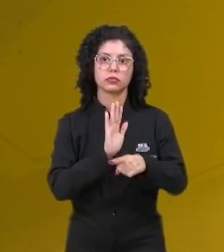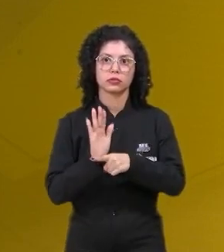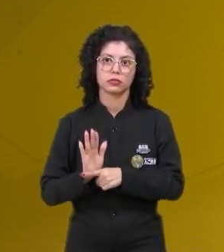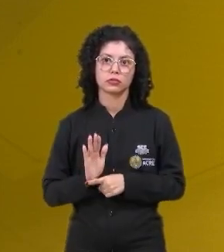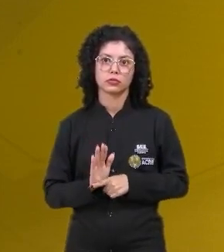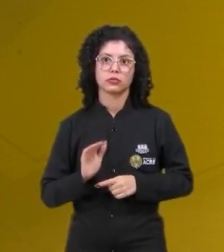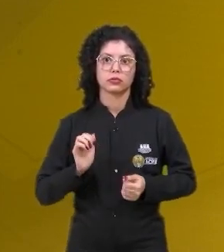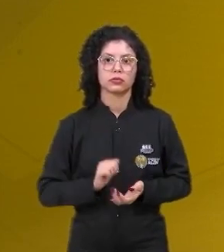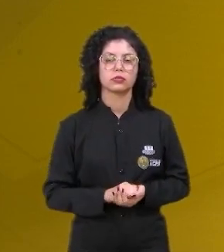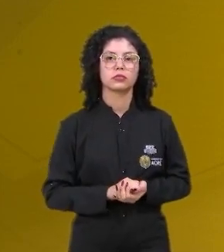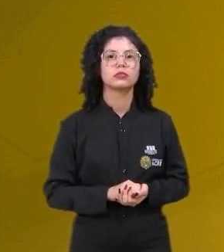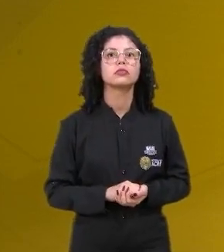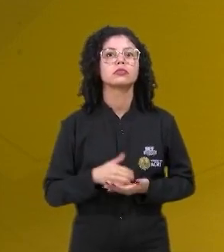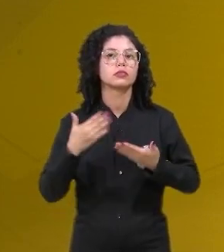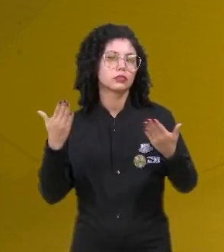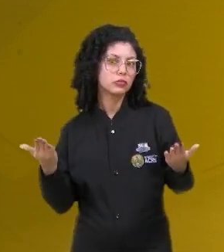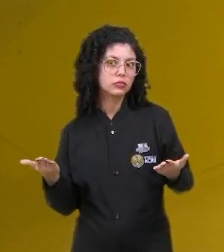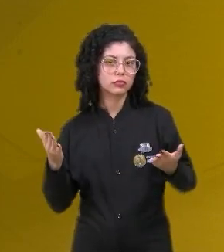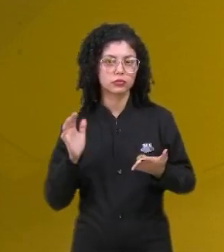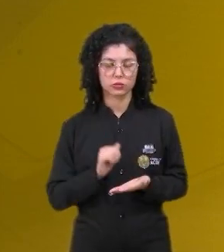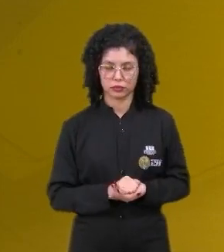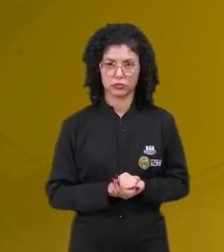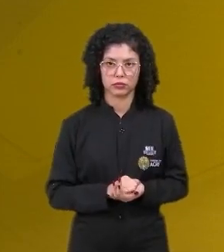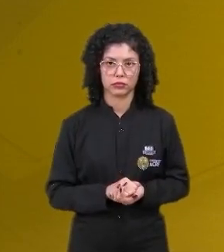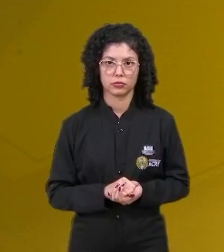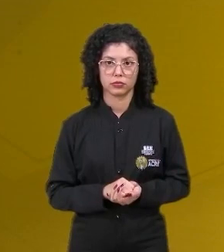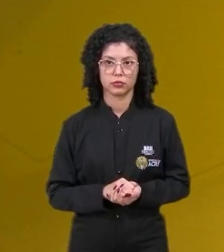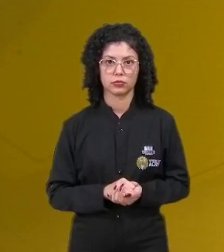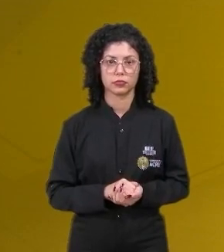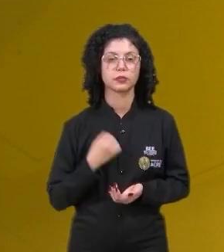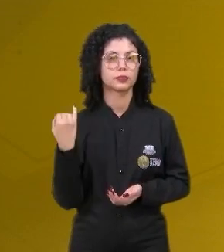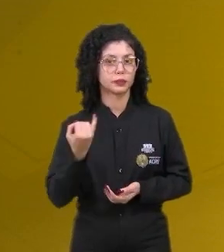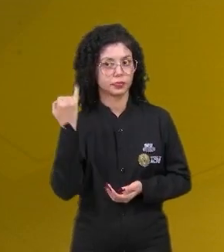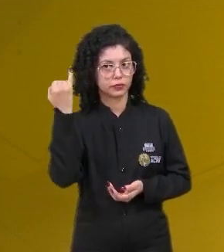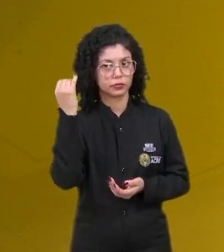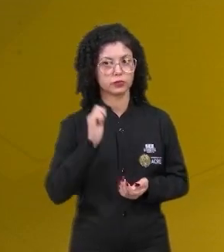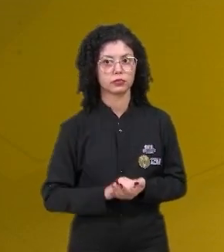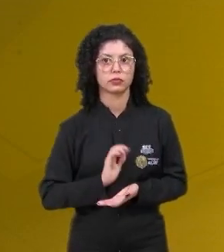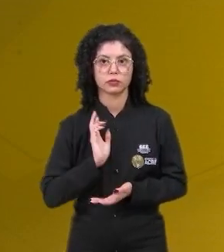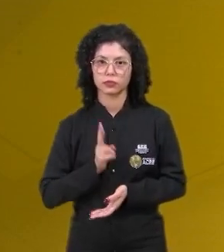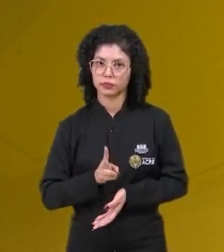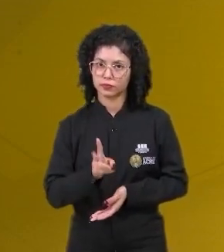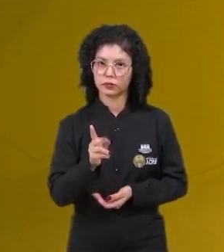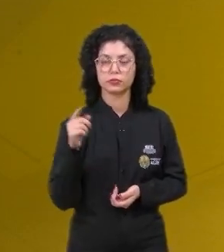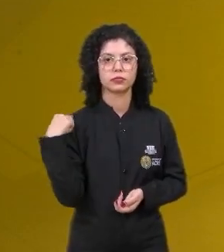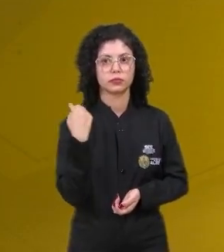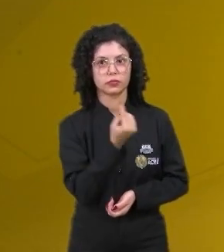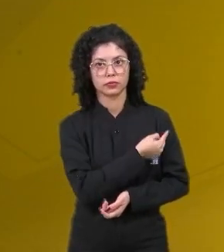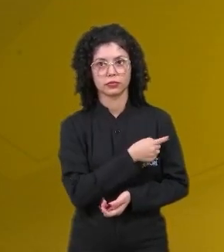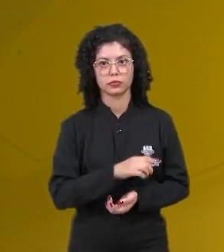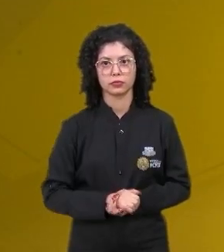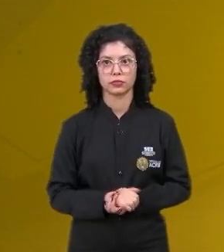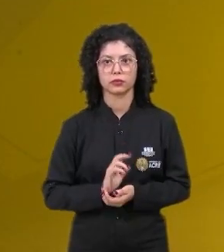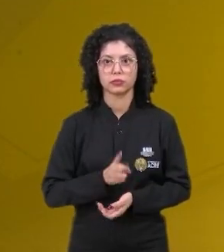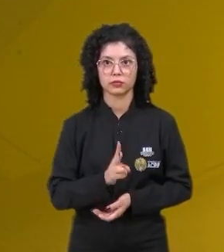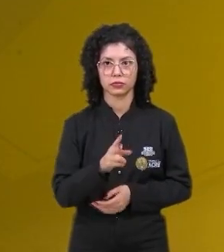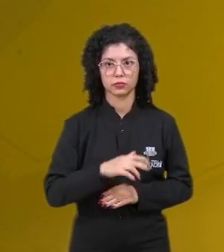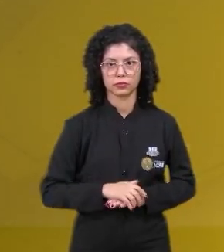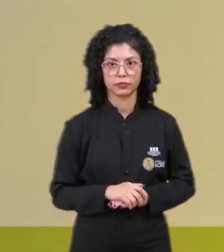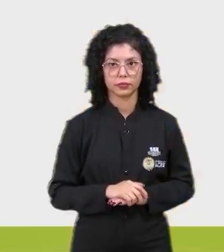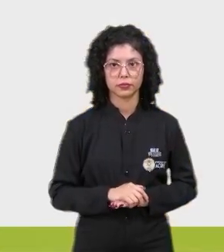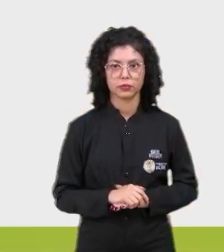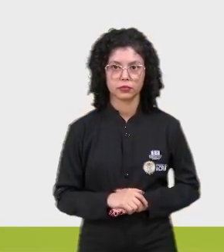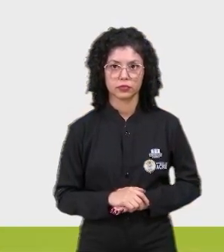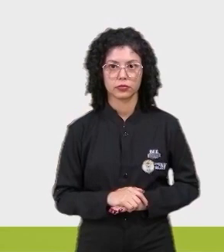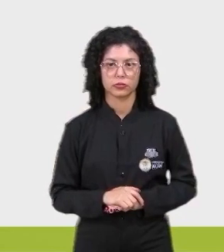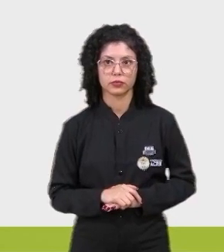nessa competência. Então, ela é de suma importância, então continua conosco e acompanha aqui a aula,